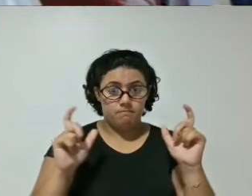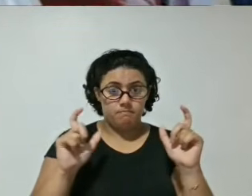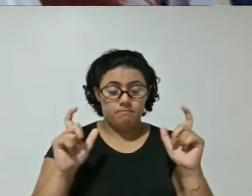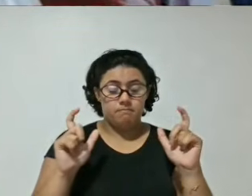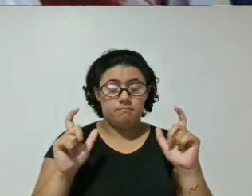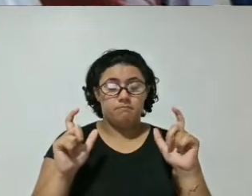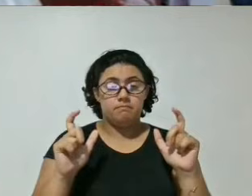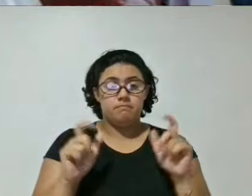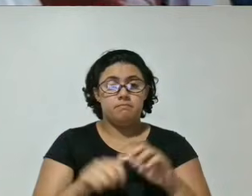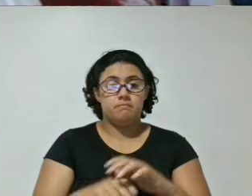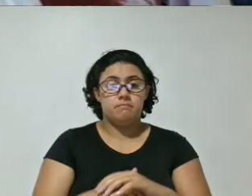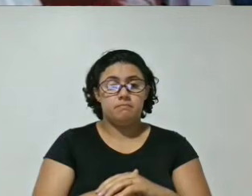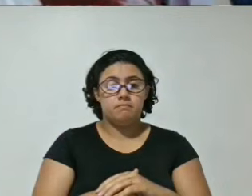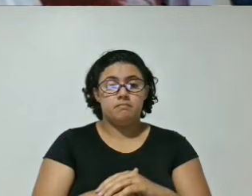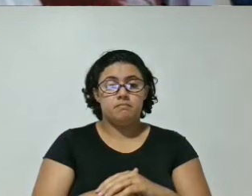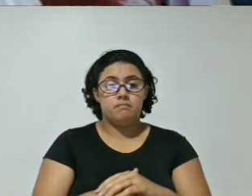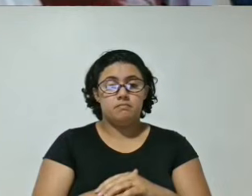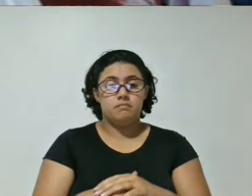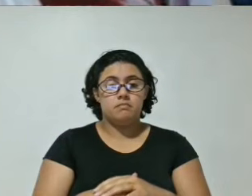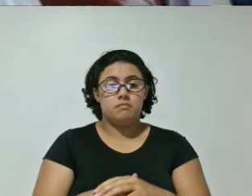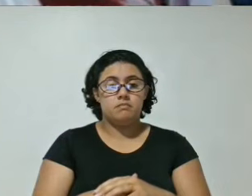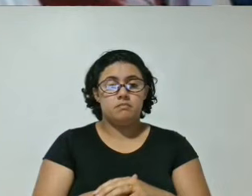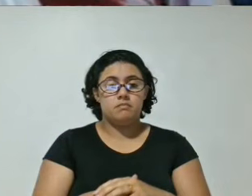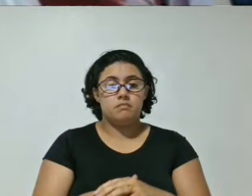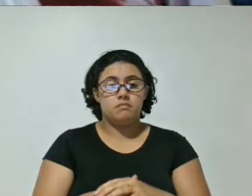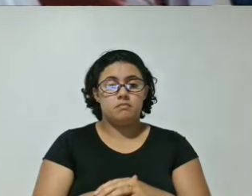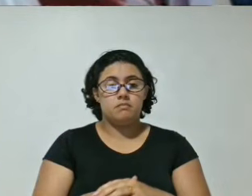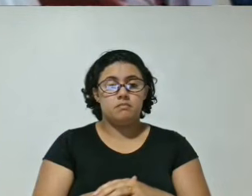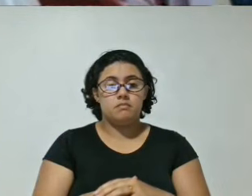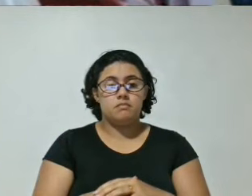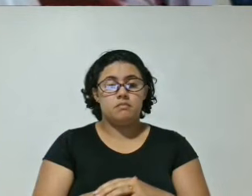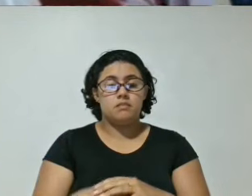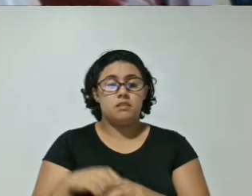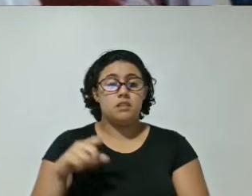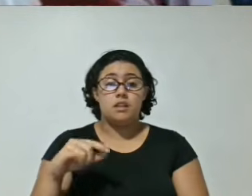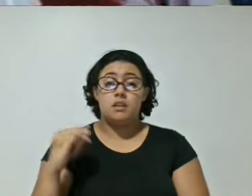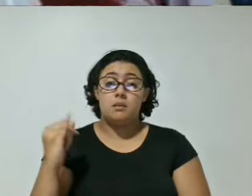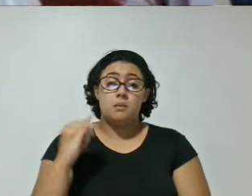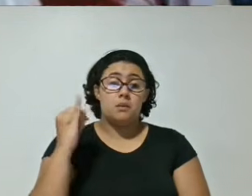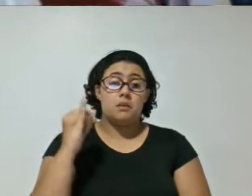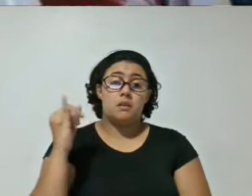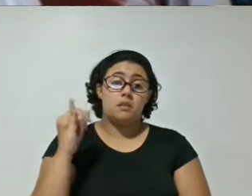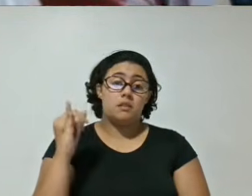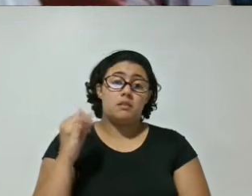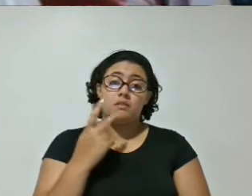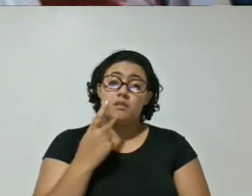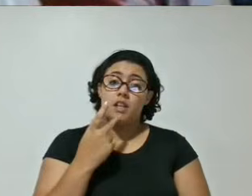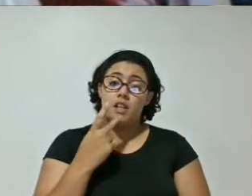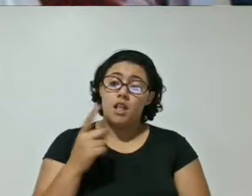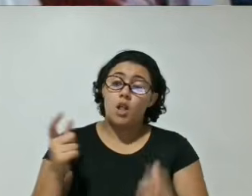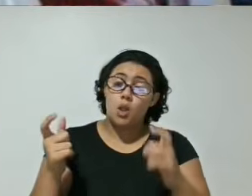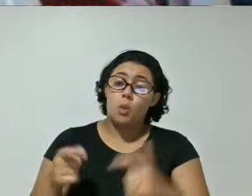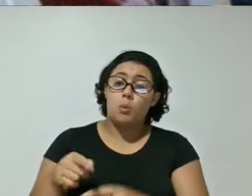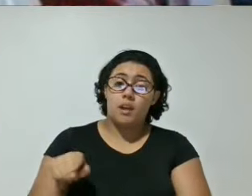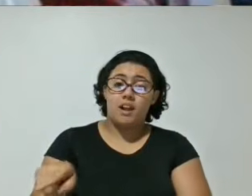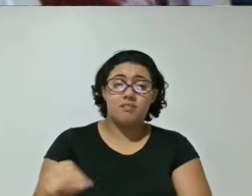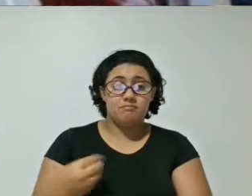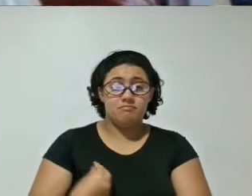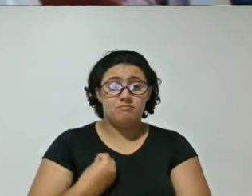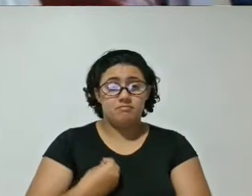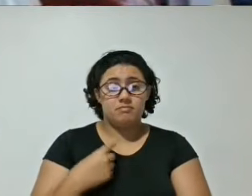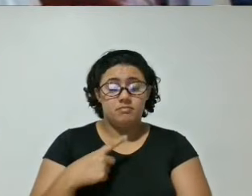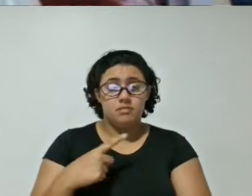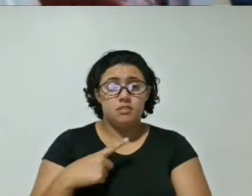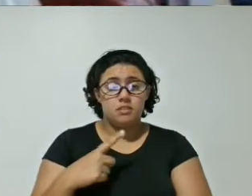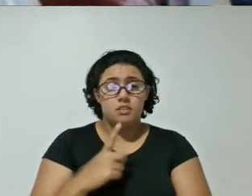né? Nunca fez tanto sentido você ter um equipamento como o Centro Cultural São Bernardo na cidade, nesse lugar que ele está, principalmente, né? Você passa no São Bernardo